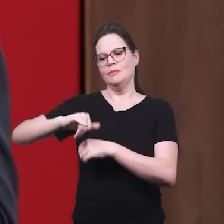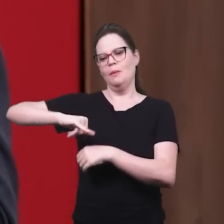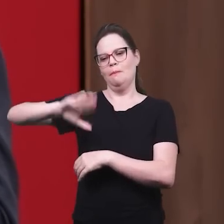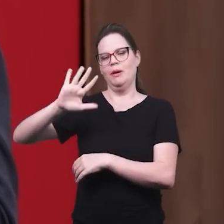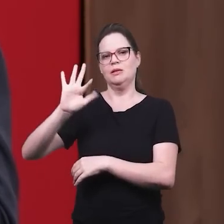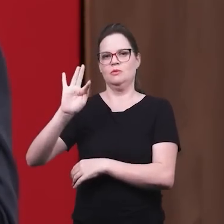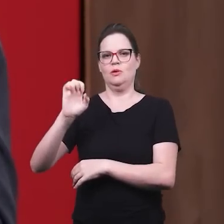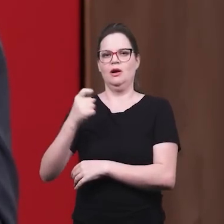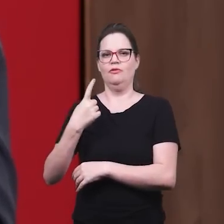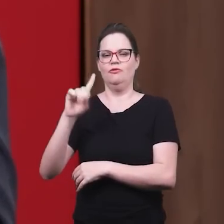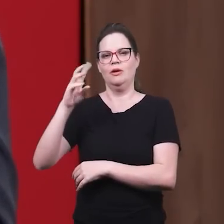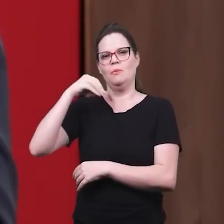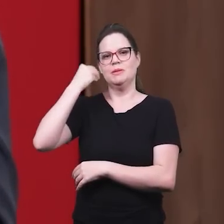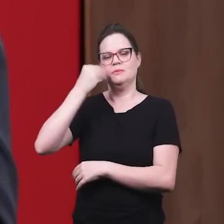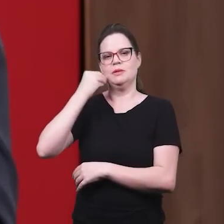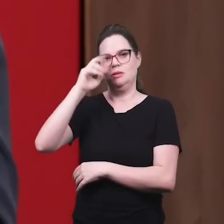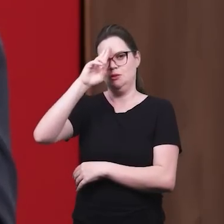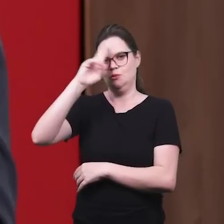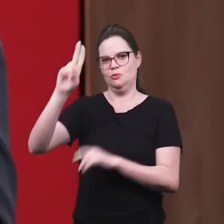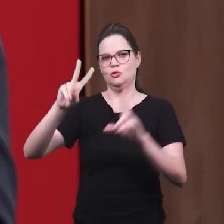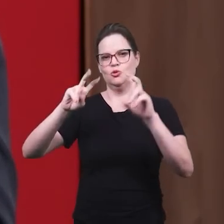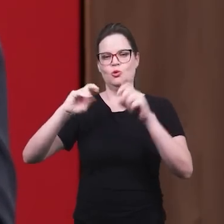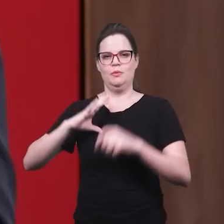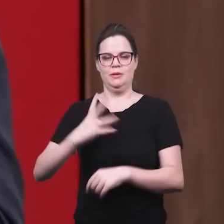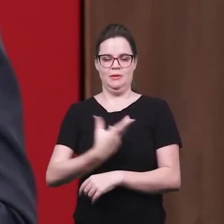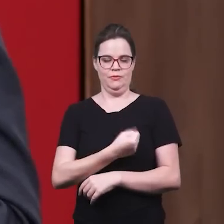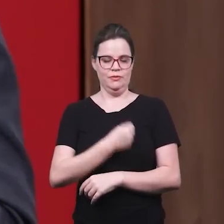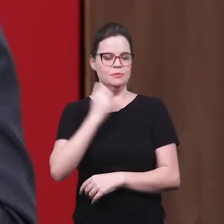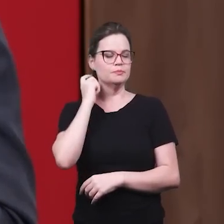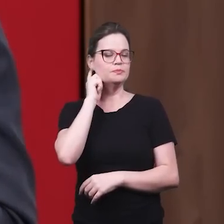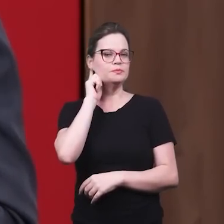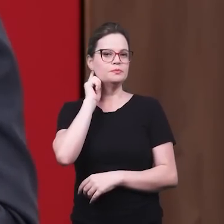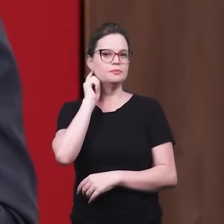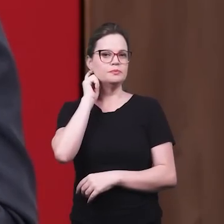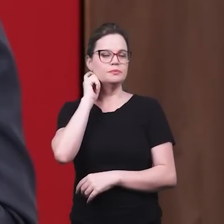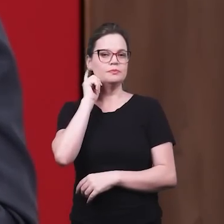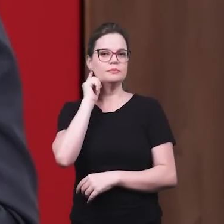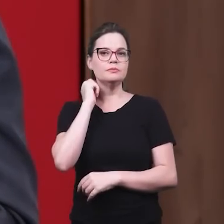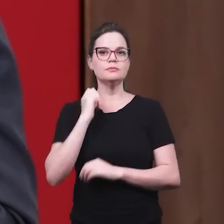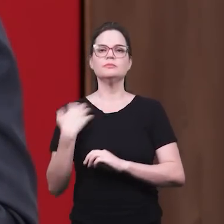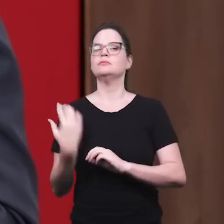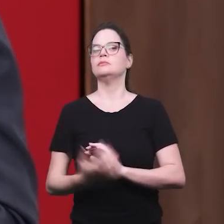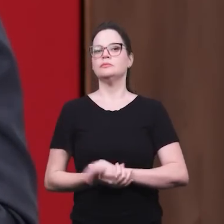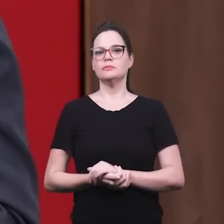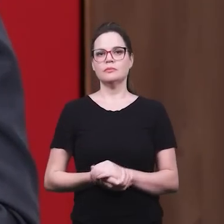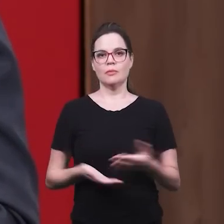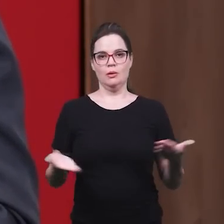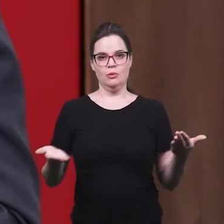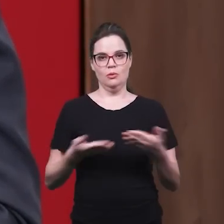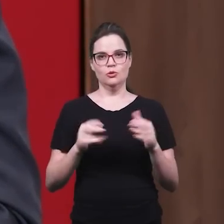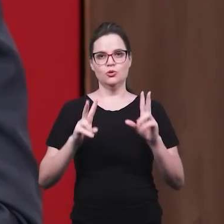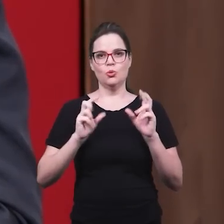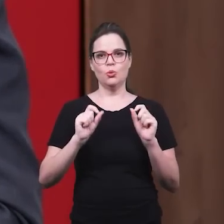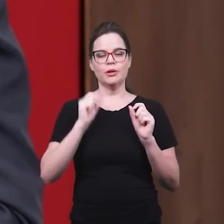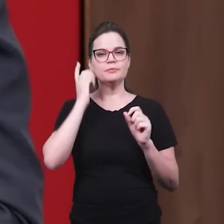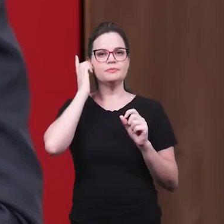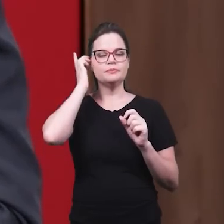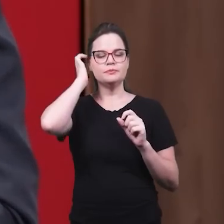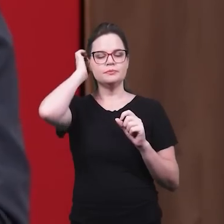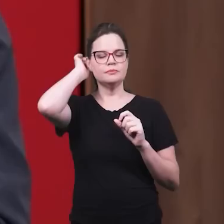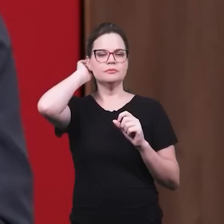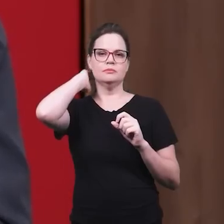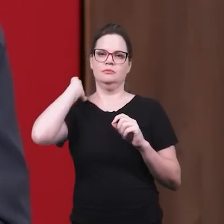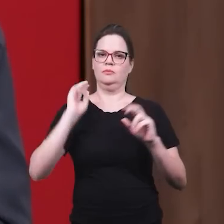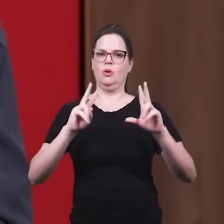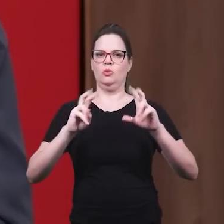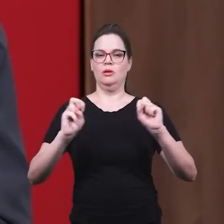a ter uma experiência de salvação. E aqui, como nós mencionamos, este tema, que as bodas de Caná, vou